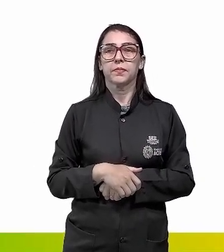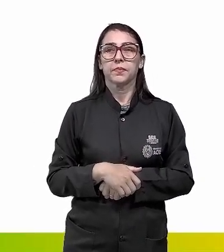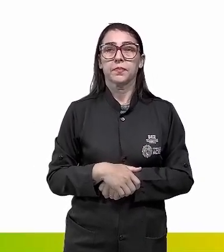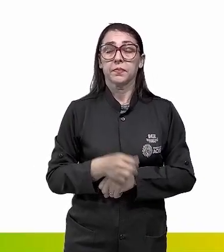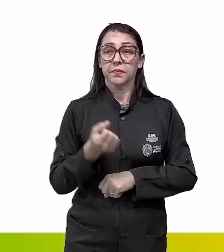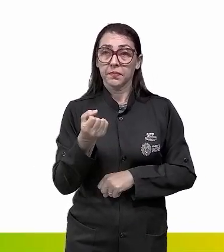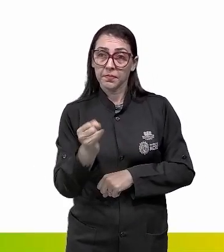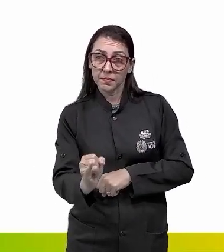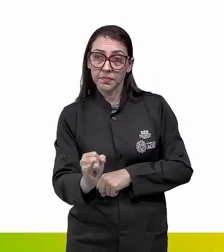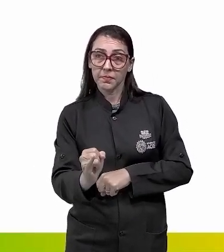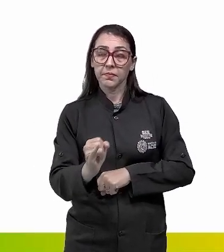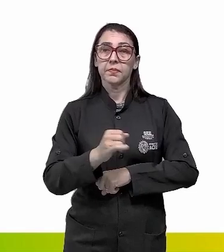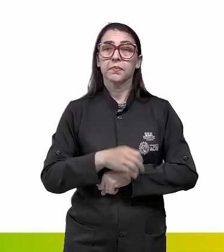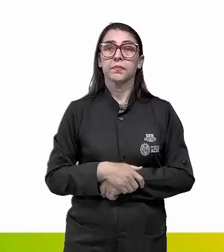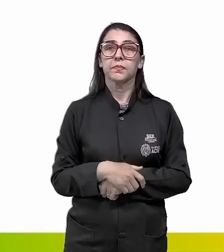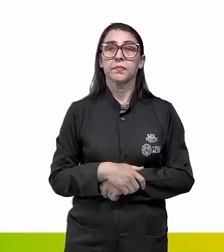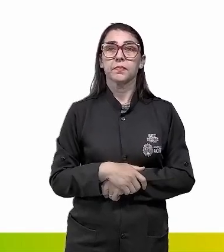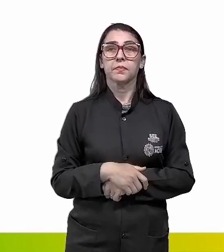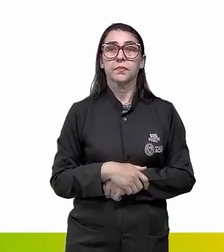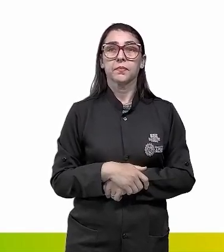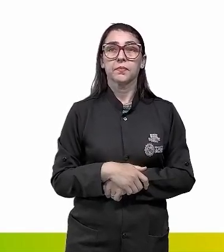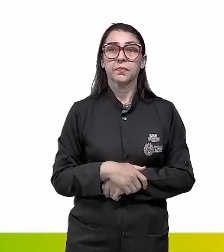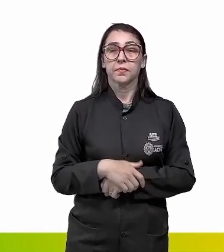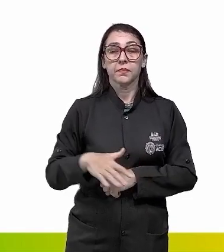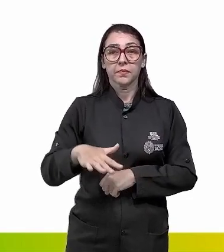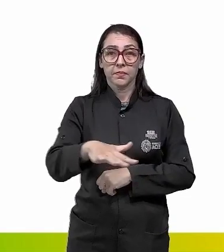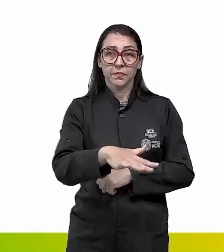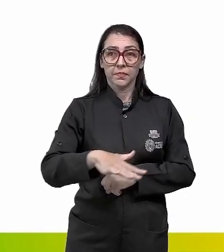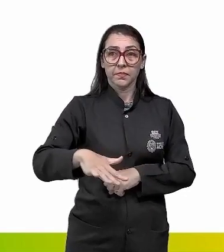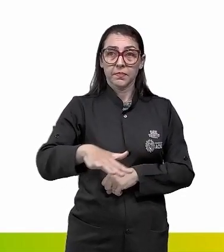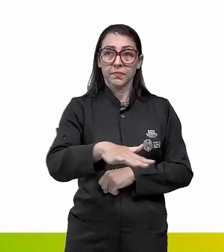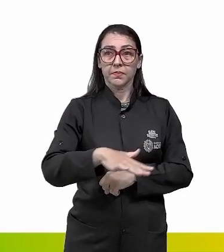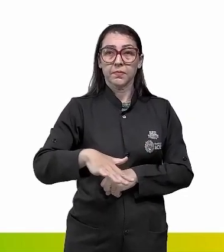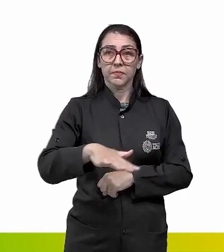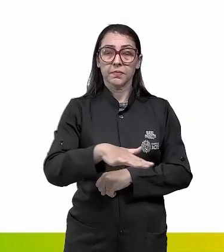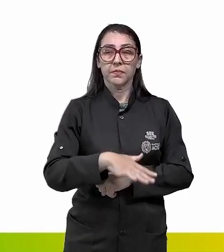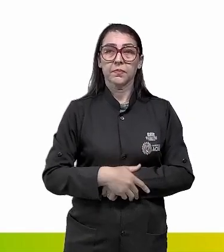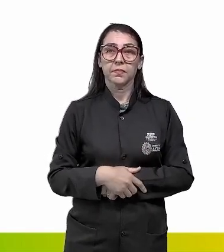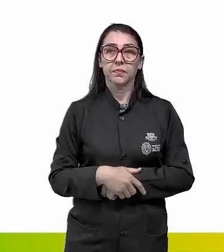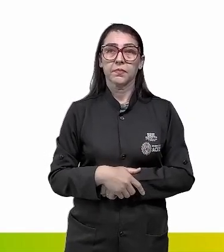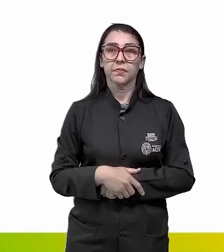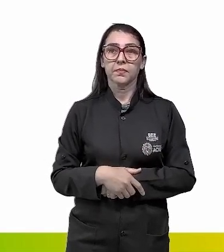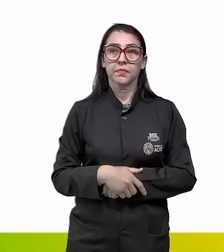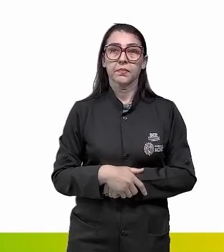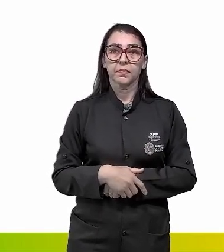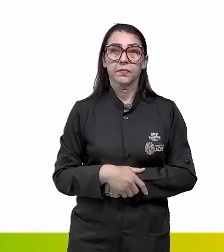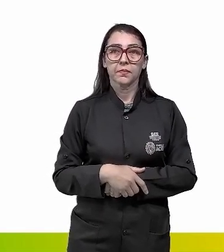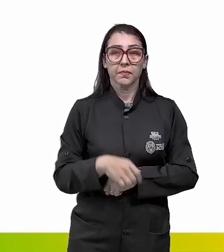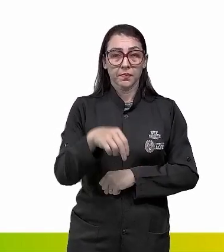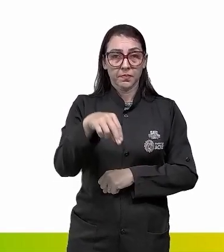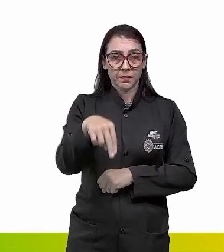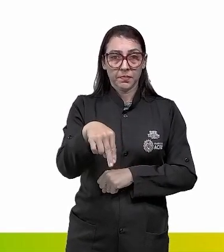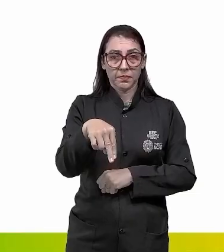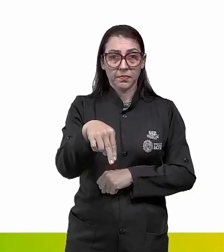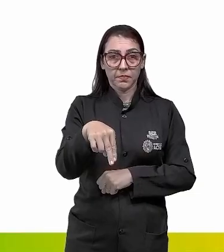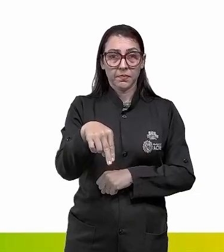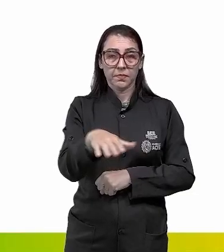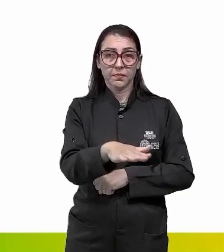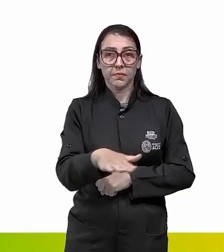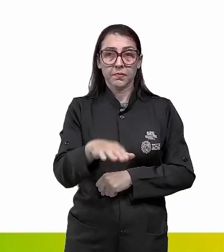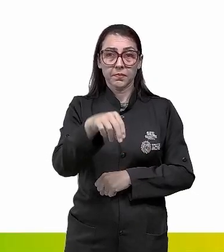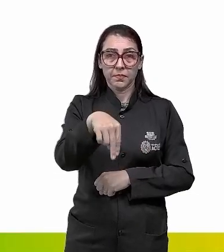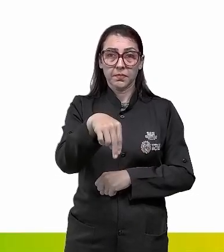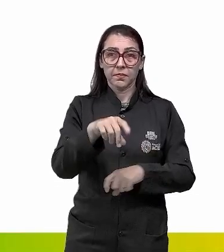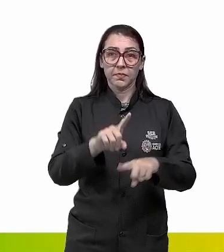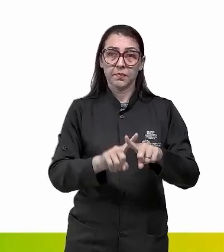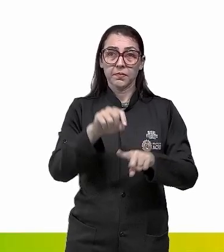Se eu quiser generalizar para a área, quando o quadrado tiver lado n, a área é n